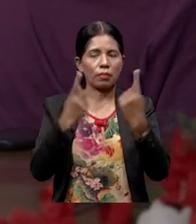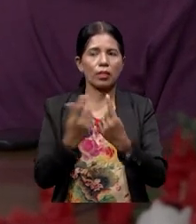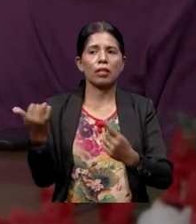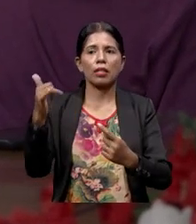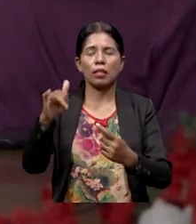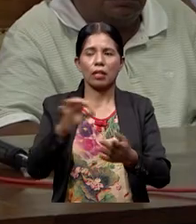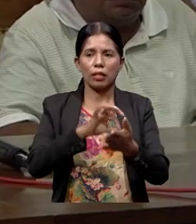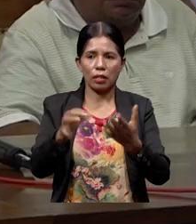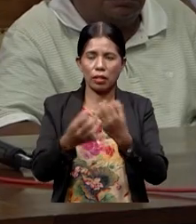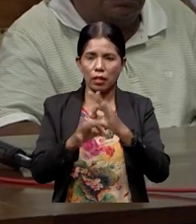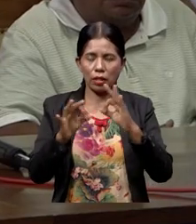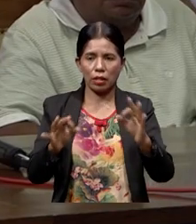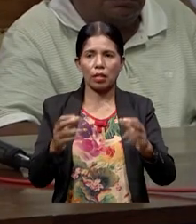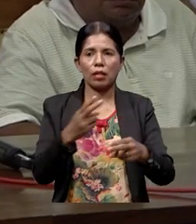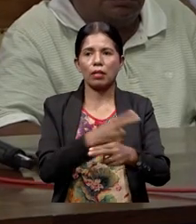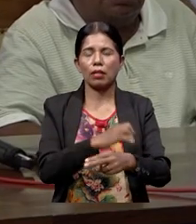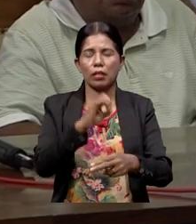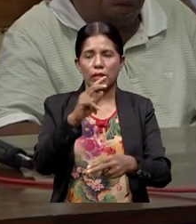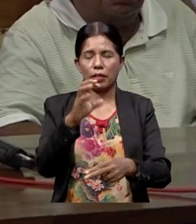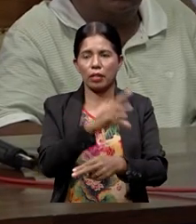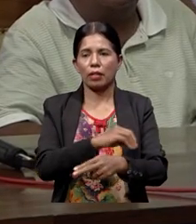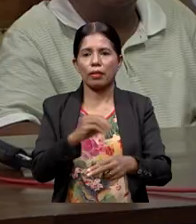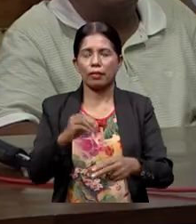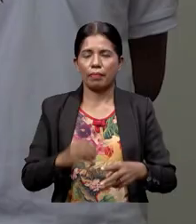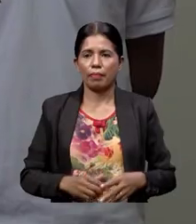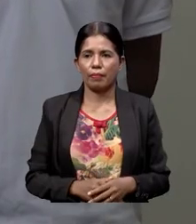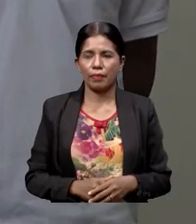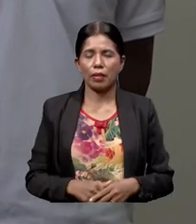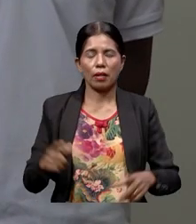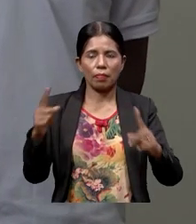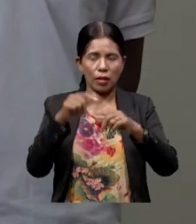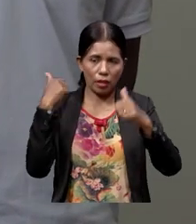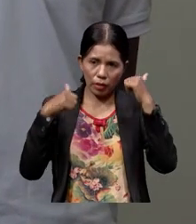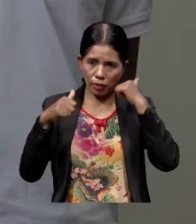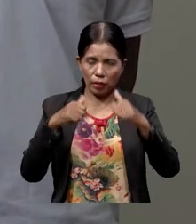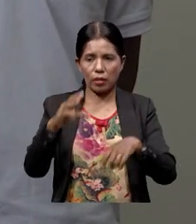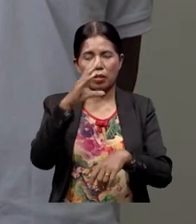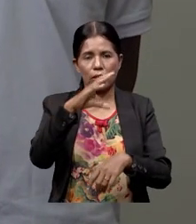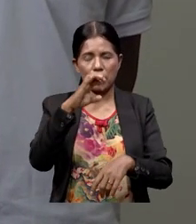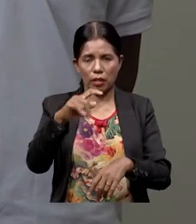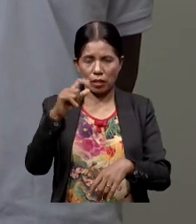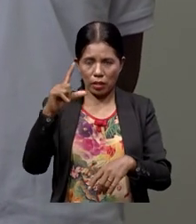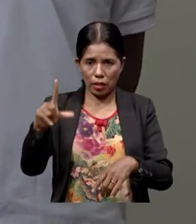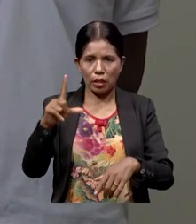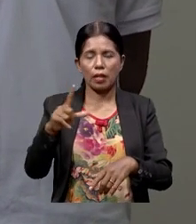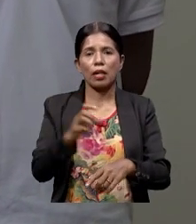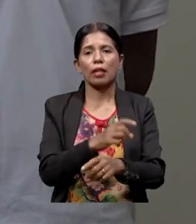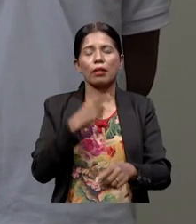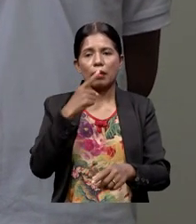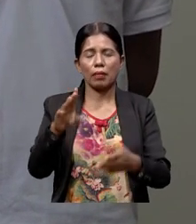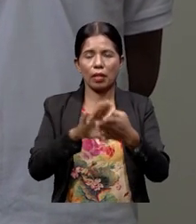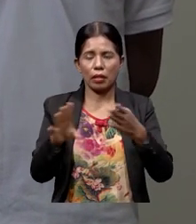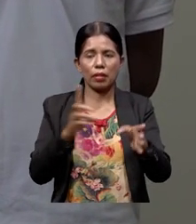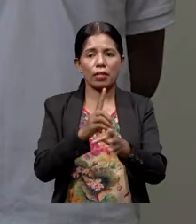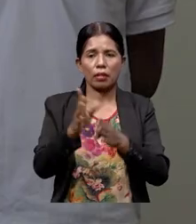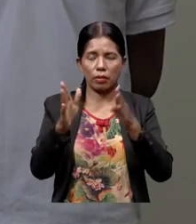be resistado em nome individual ka enim. Ba atividade ida ne Câmara Comércio Indústria Timor Leste haruka carta ba